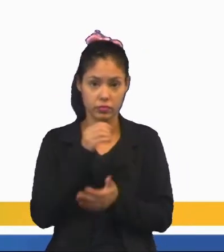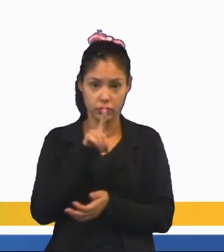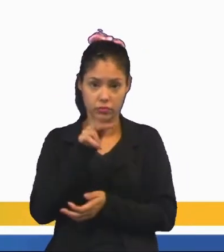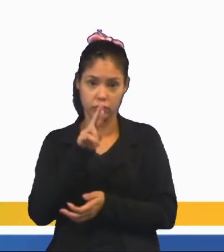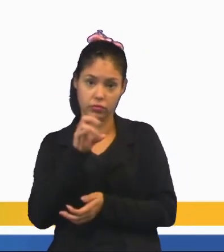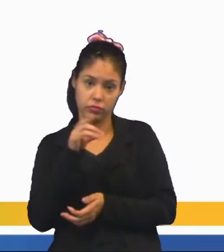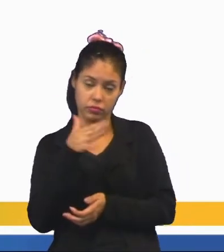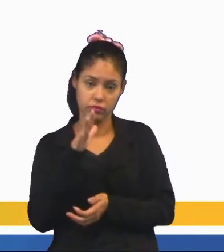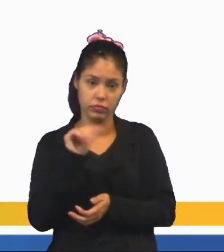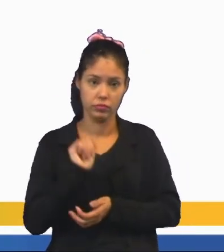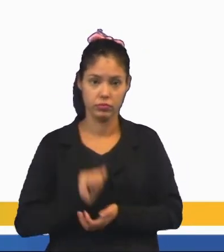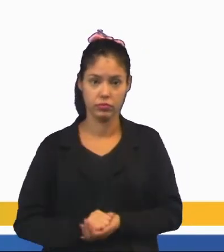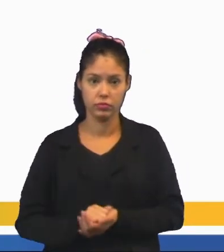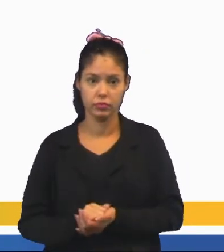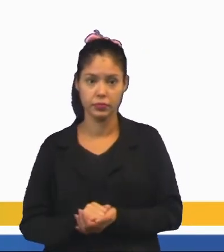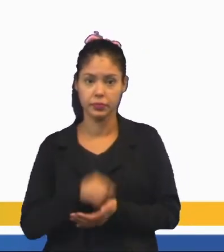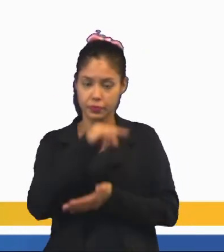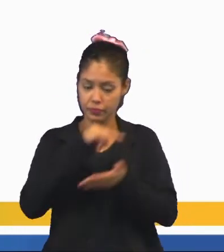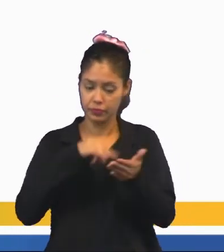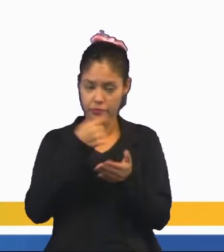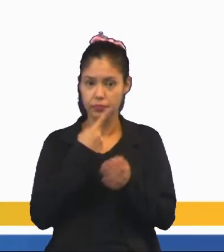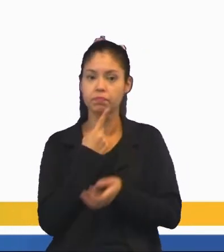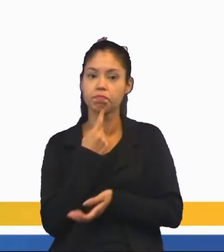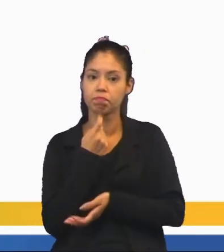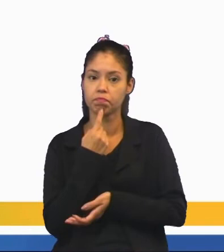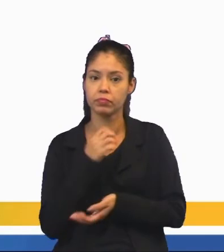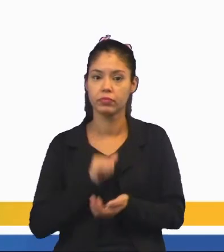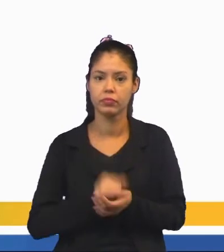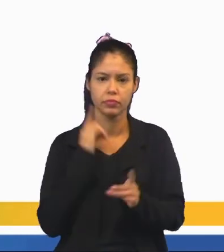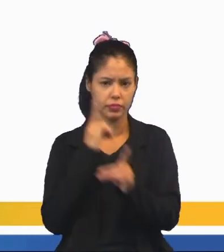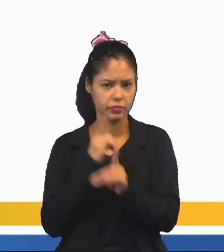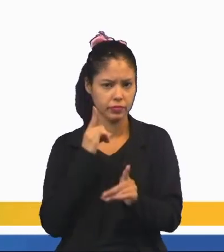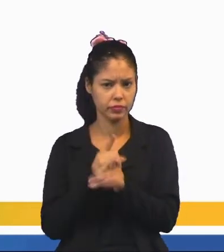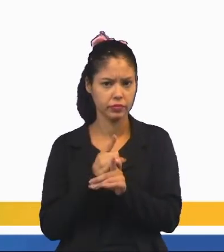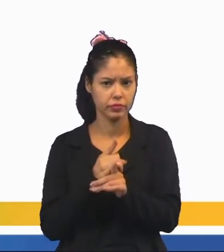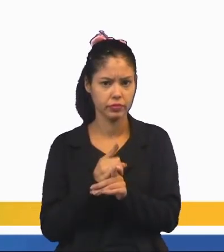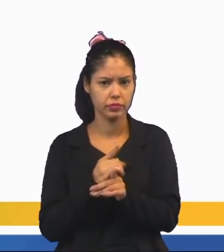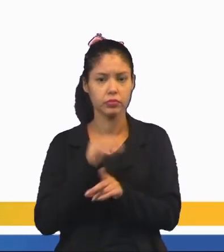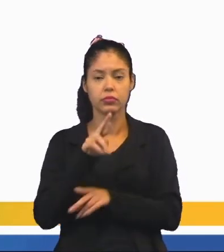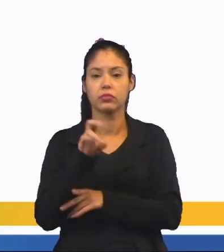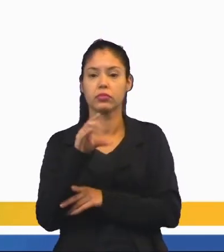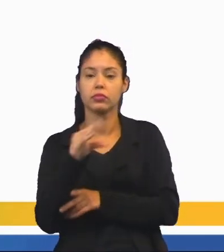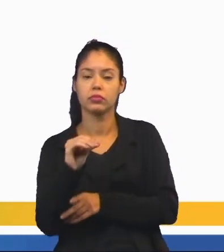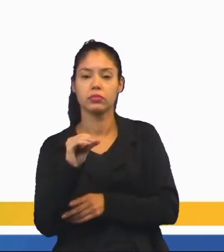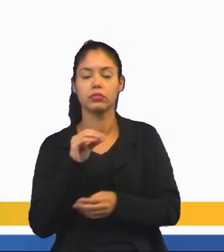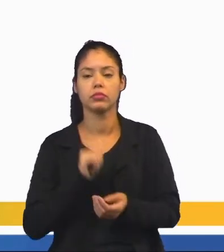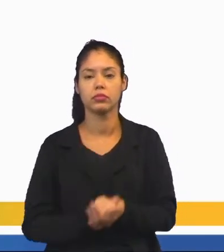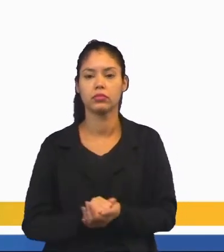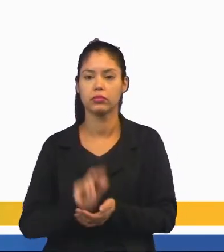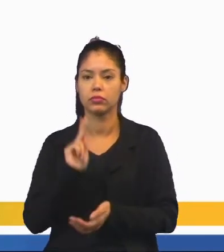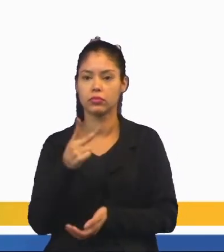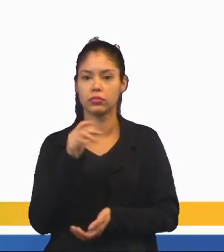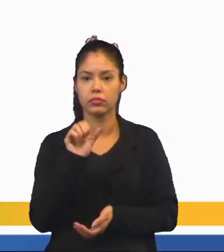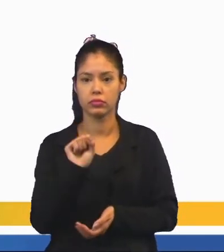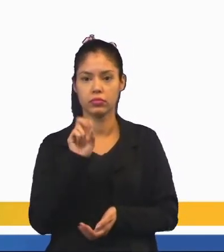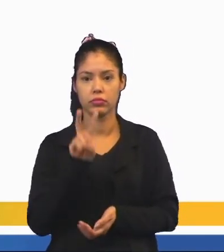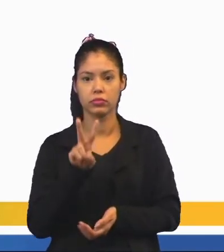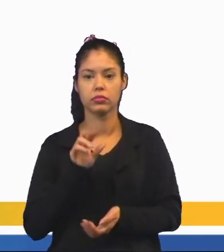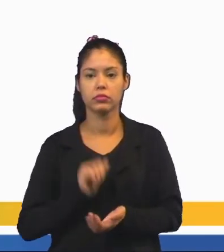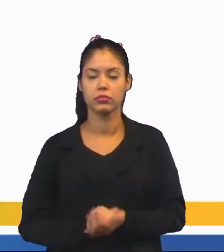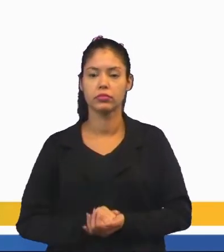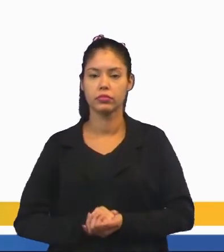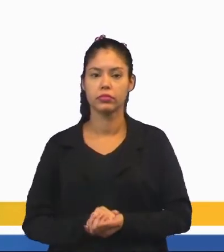retirada da ulceração. Exame de sangue para a identificação de anticorpos